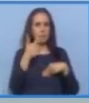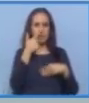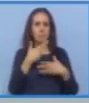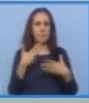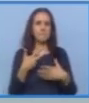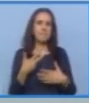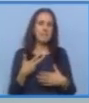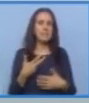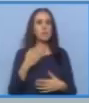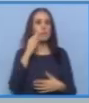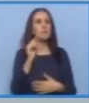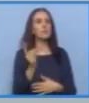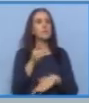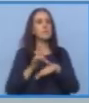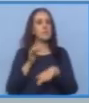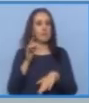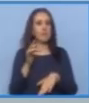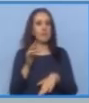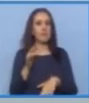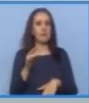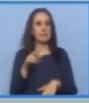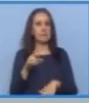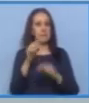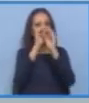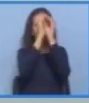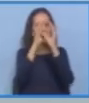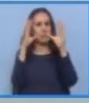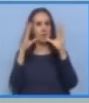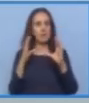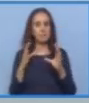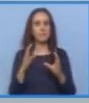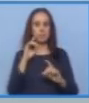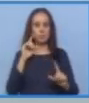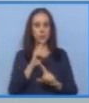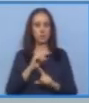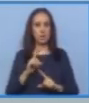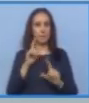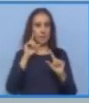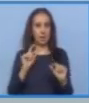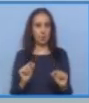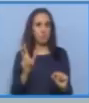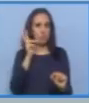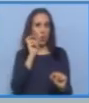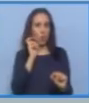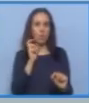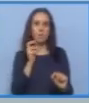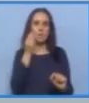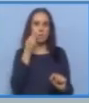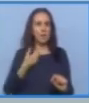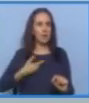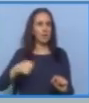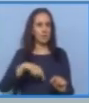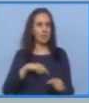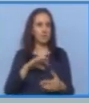pessoas... Acho que todos somos sensíveis a esta ideia de que a música que ouvimos na rádio também diz muito de nós,